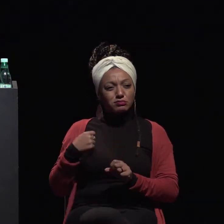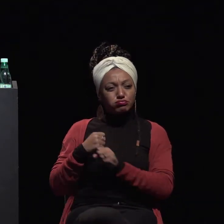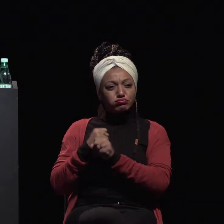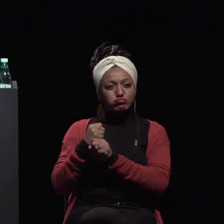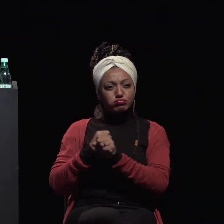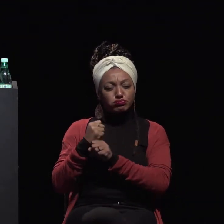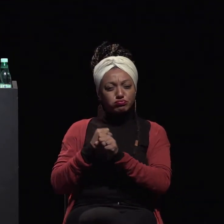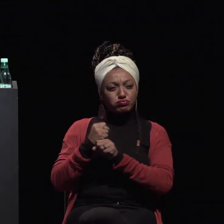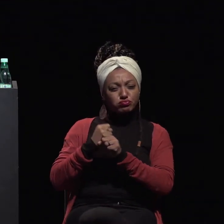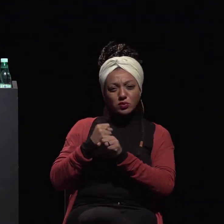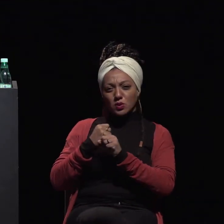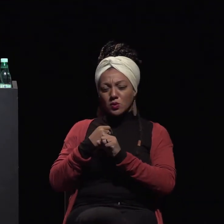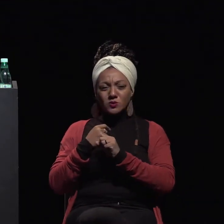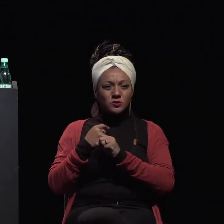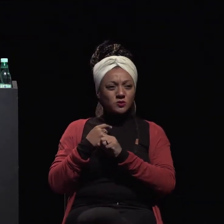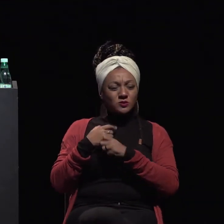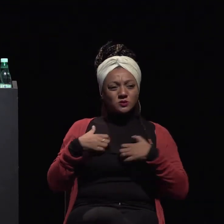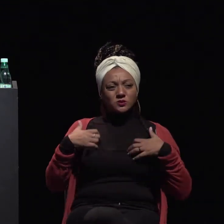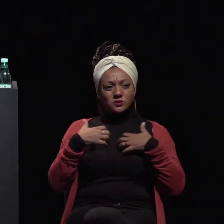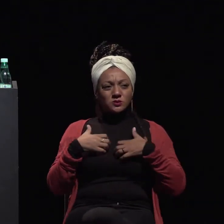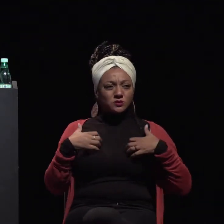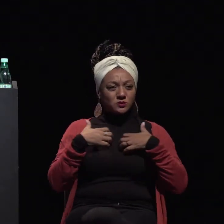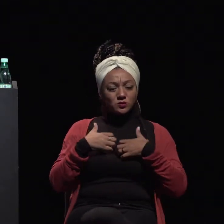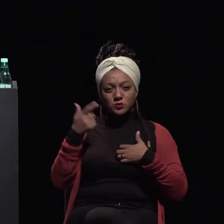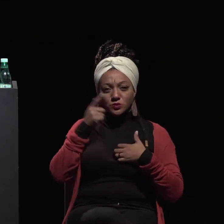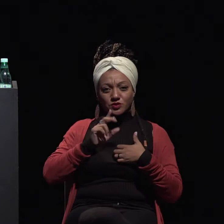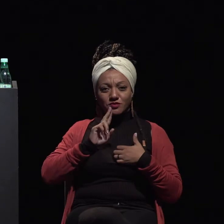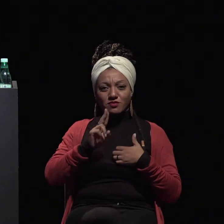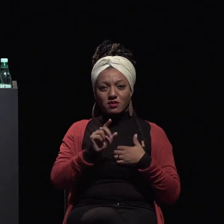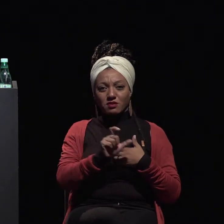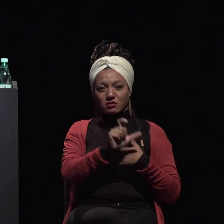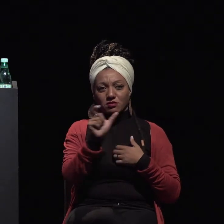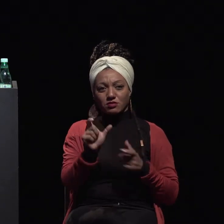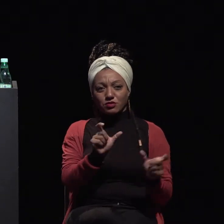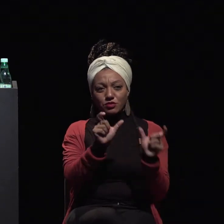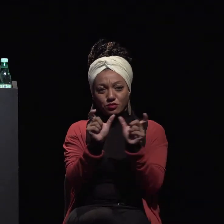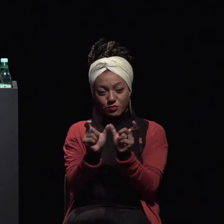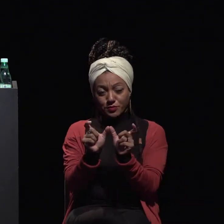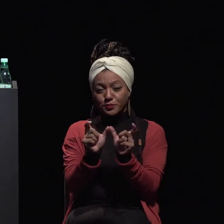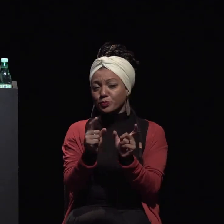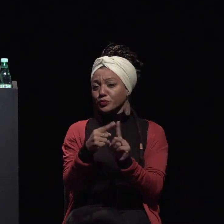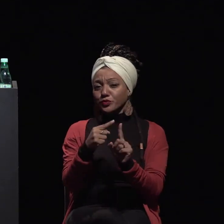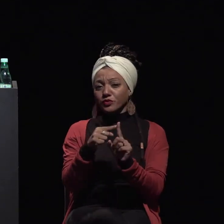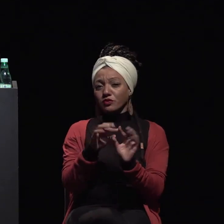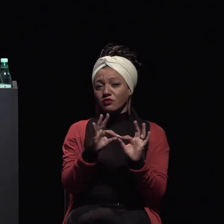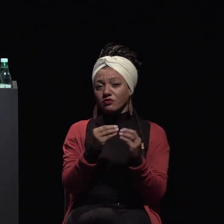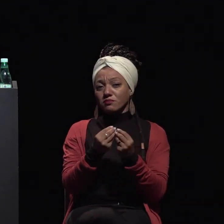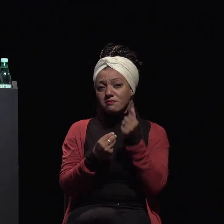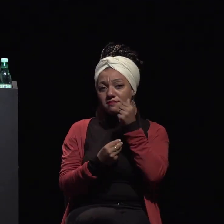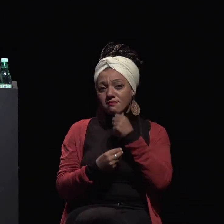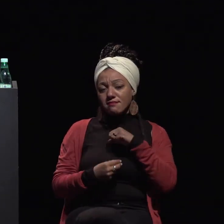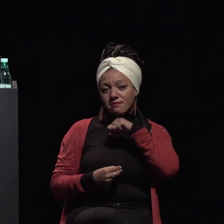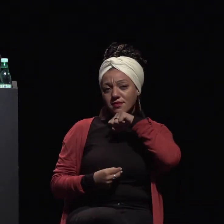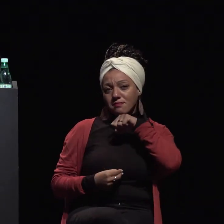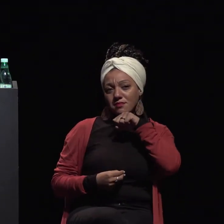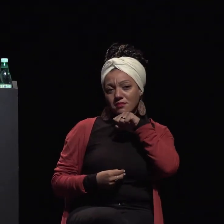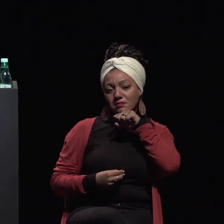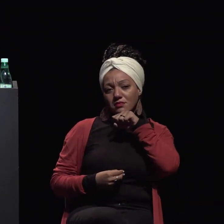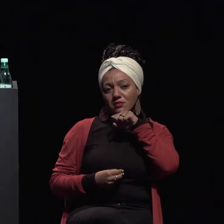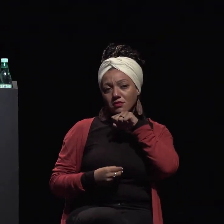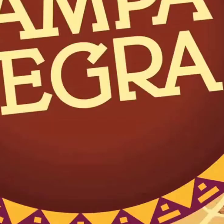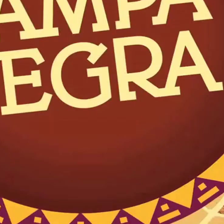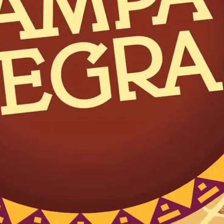sabe? Comigo mesma. O meu sobrenome materno, na verdade, a minha família materna, o sobrenome é um sobrenome